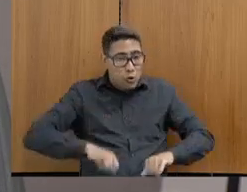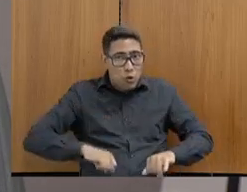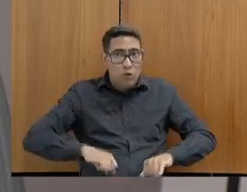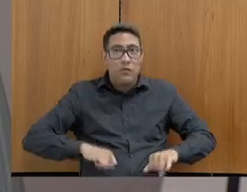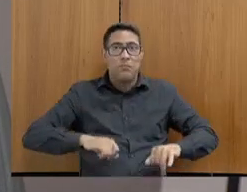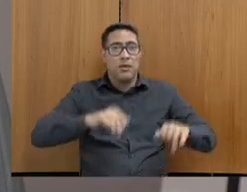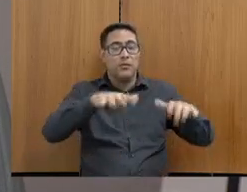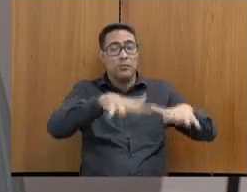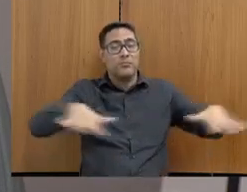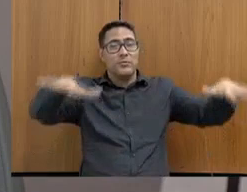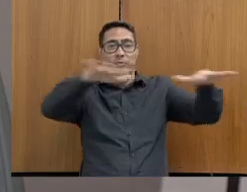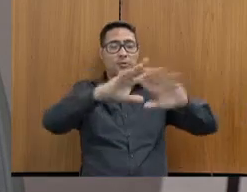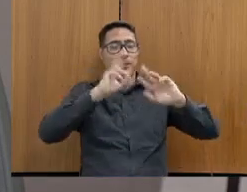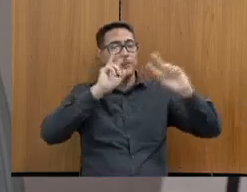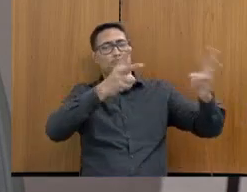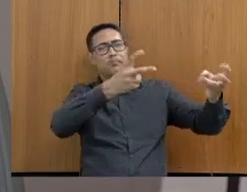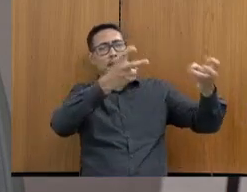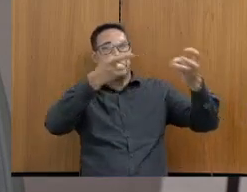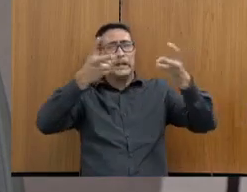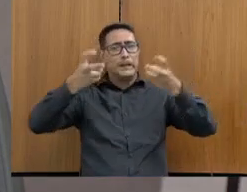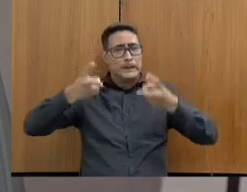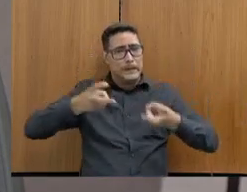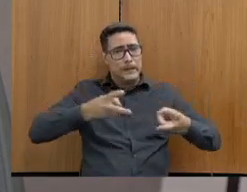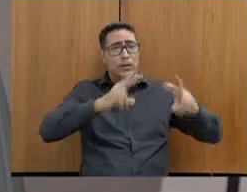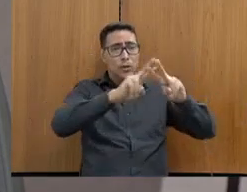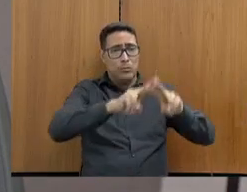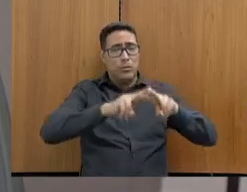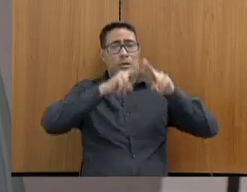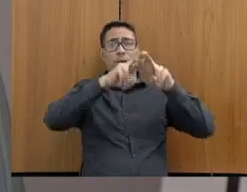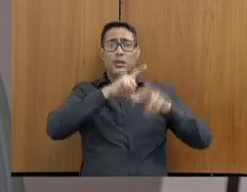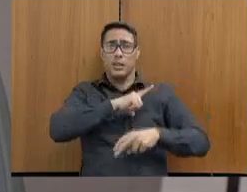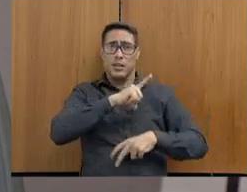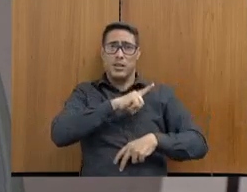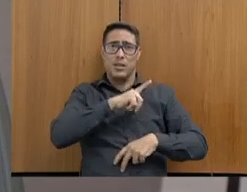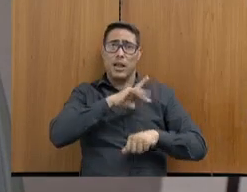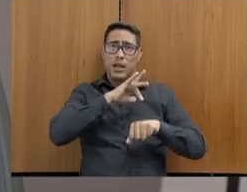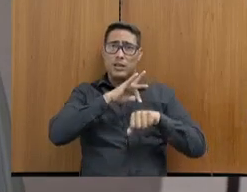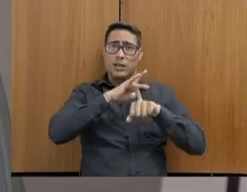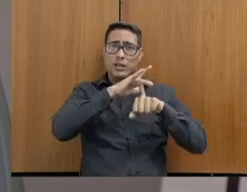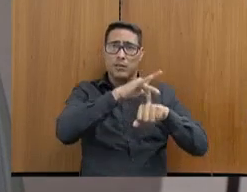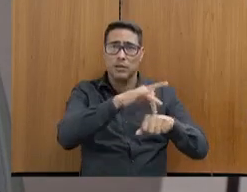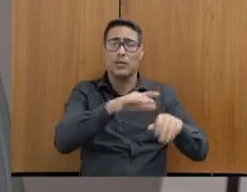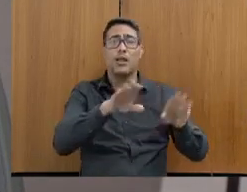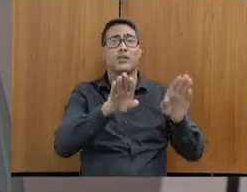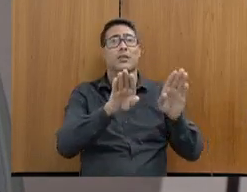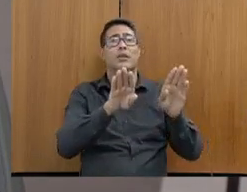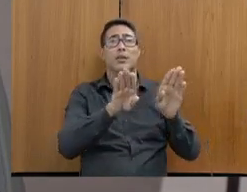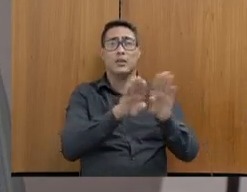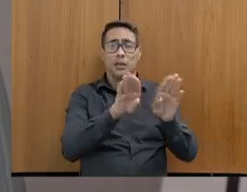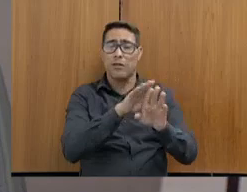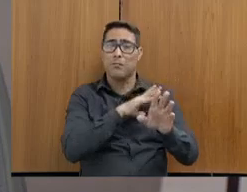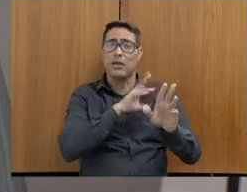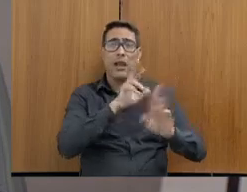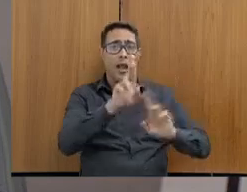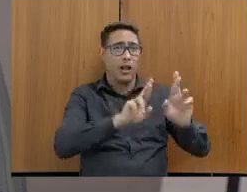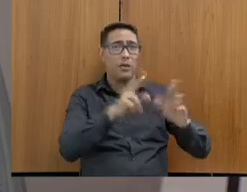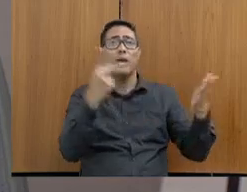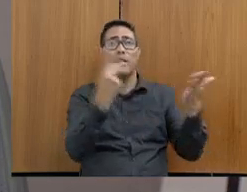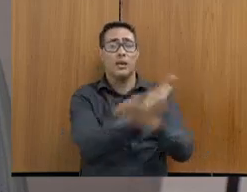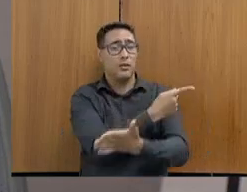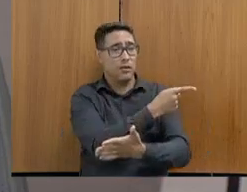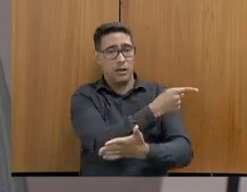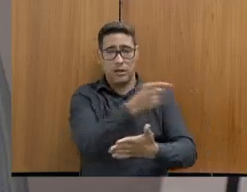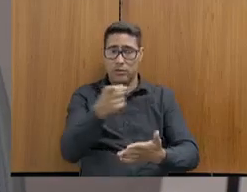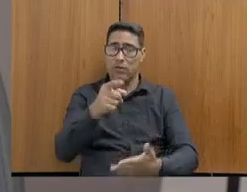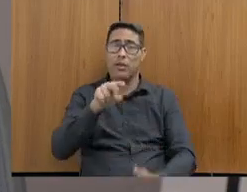por isso né a gente conta também com a sensibilidade até especificamente em relação esses casos as vítimas